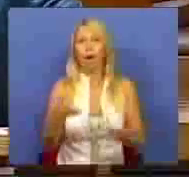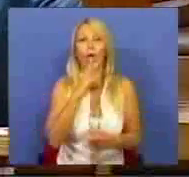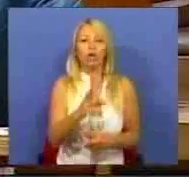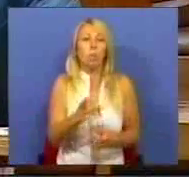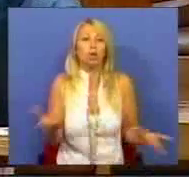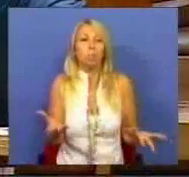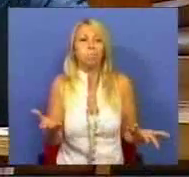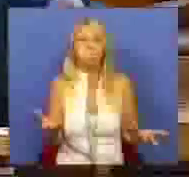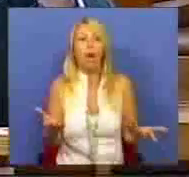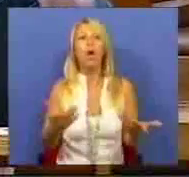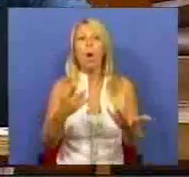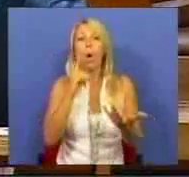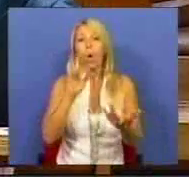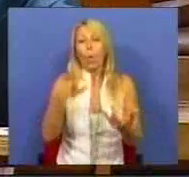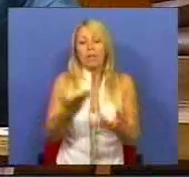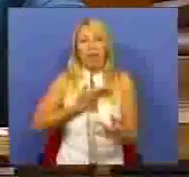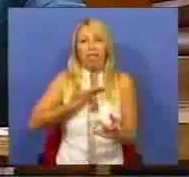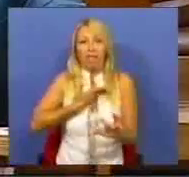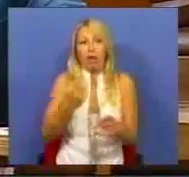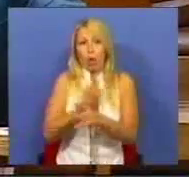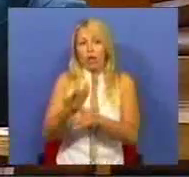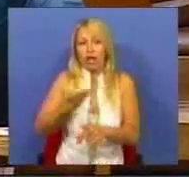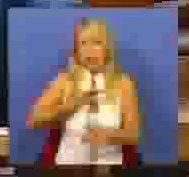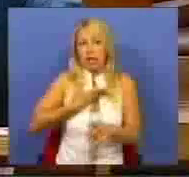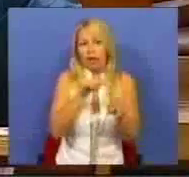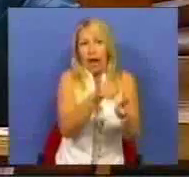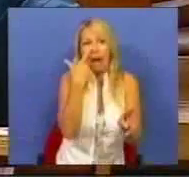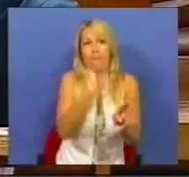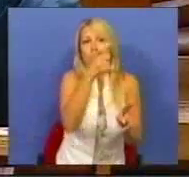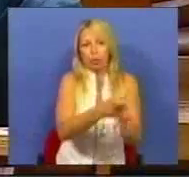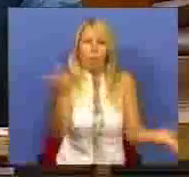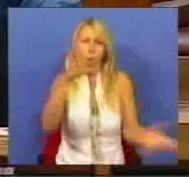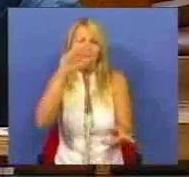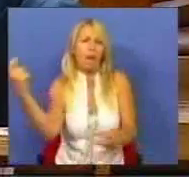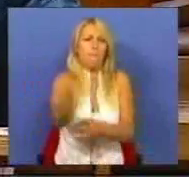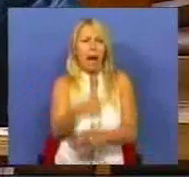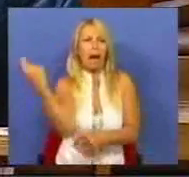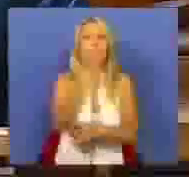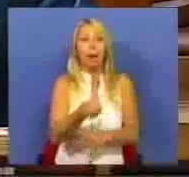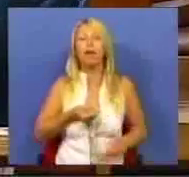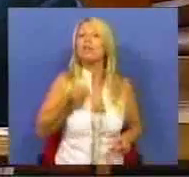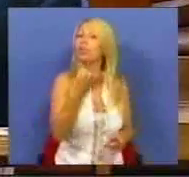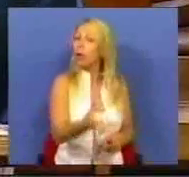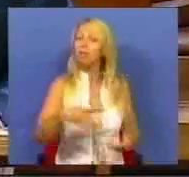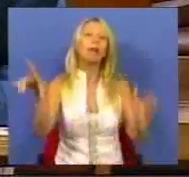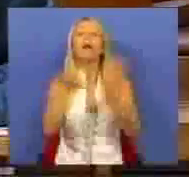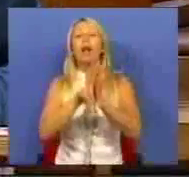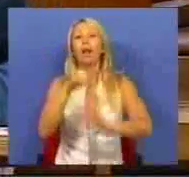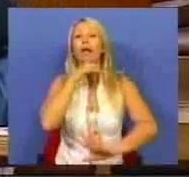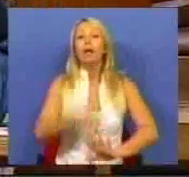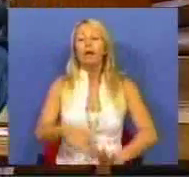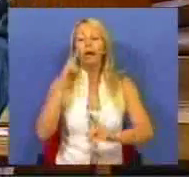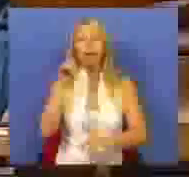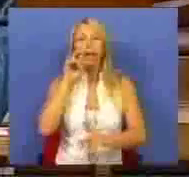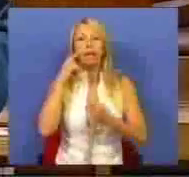seus clientes. O Governo paga. O Governo paga e paga generosamente. A lei que permitia a garantia pública a novos